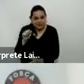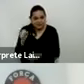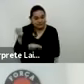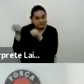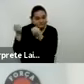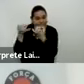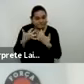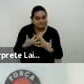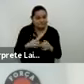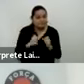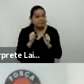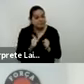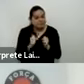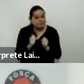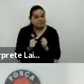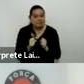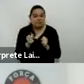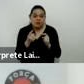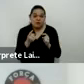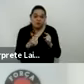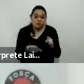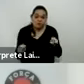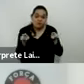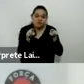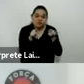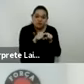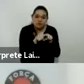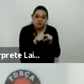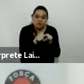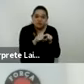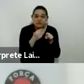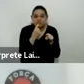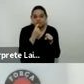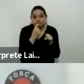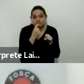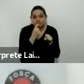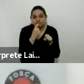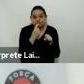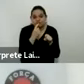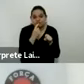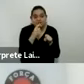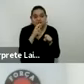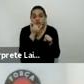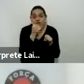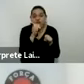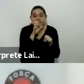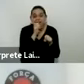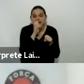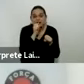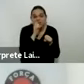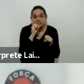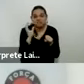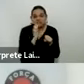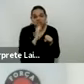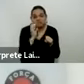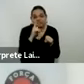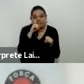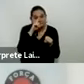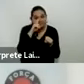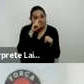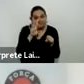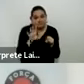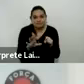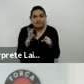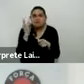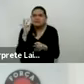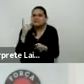hipótese de voltar para a bandeira laranja. Eu nem sei por que saiu daquela bandeira, né?